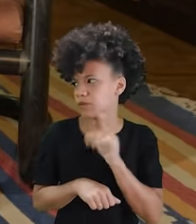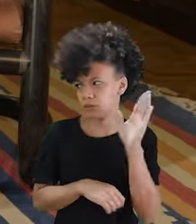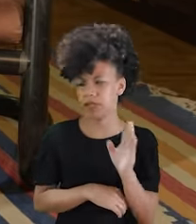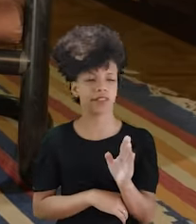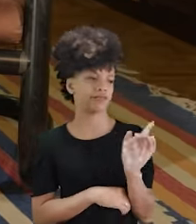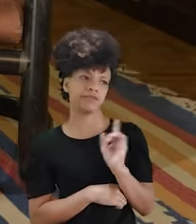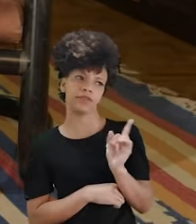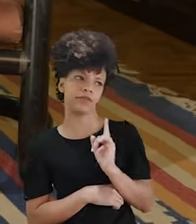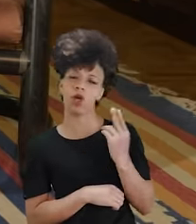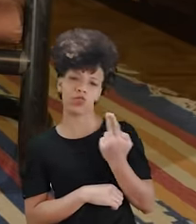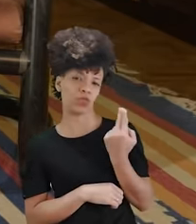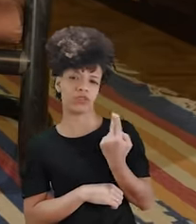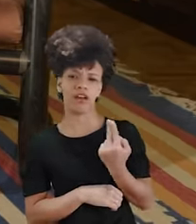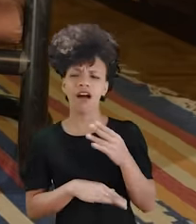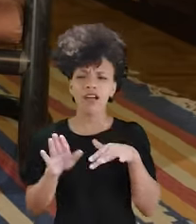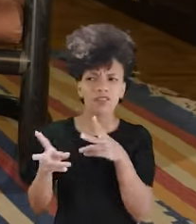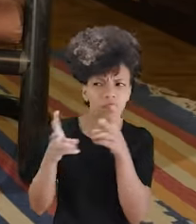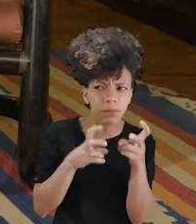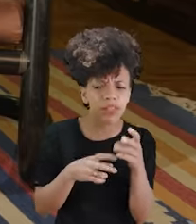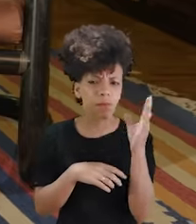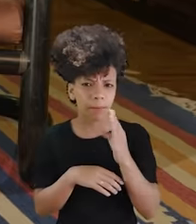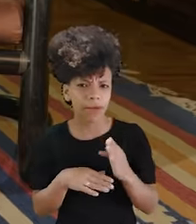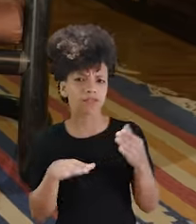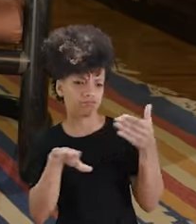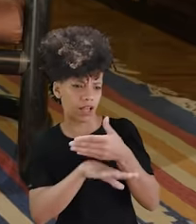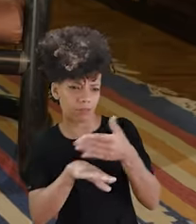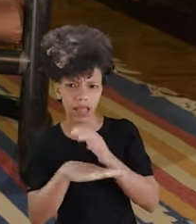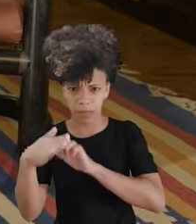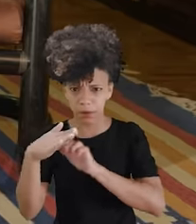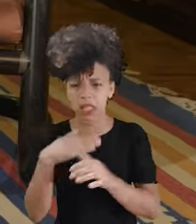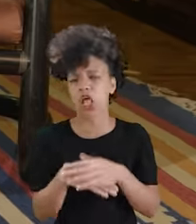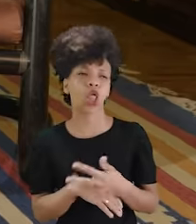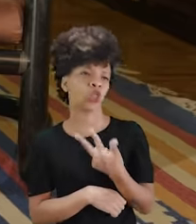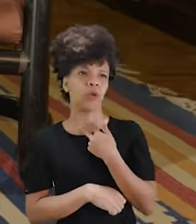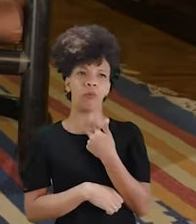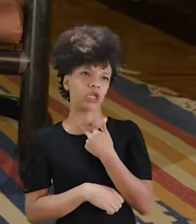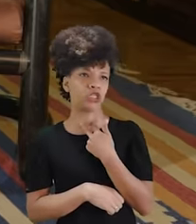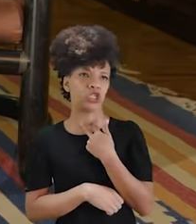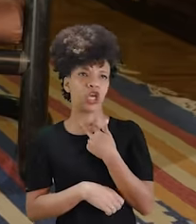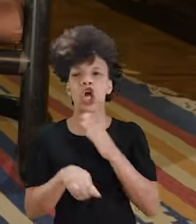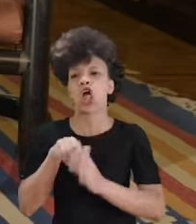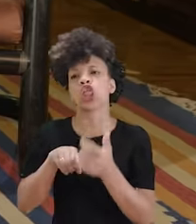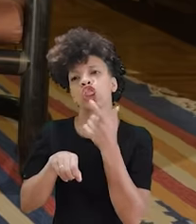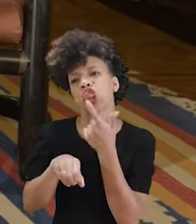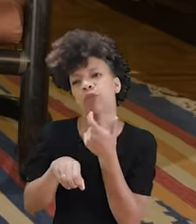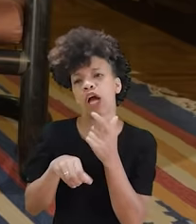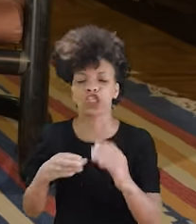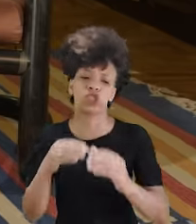não tem coisa mais empresas que vem aqui para o Brasil que a gente não põe